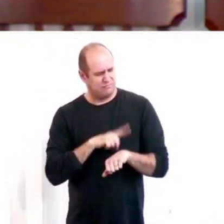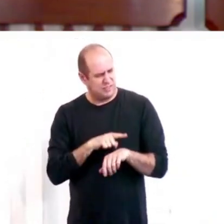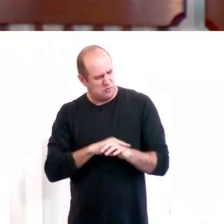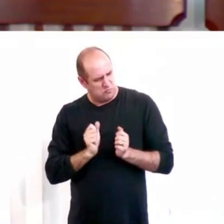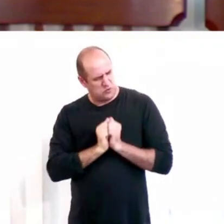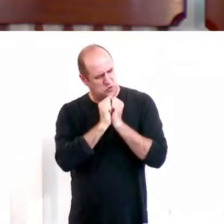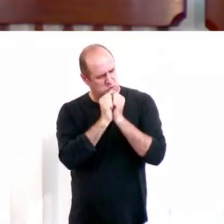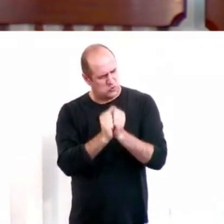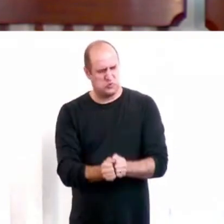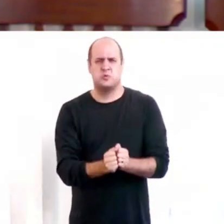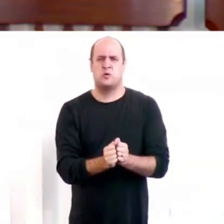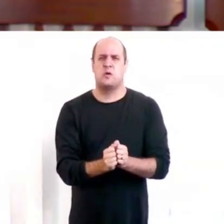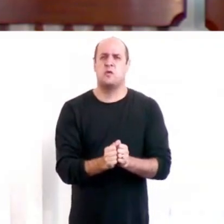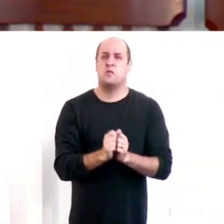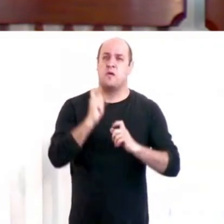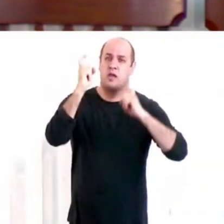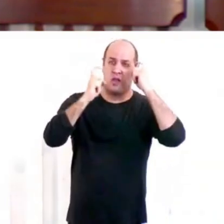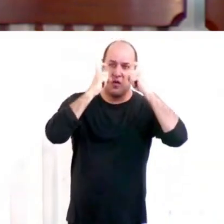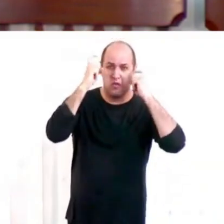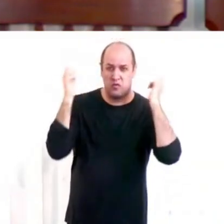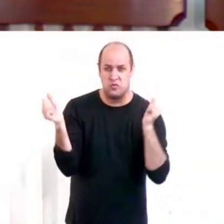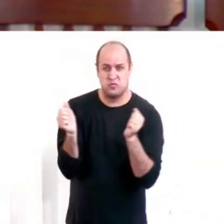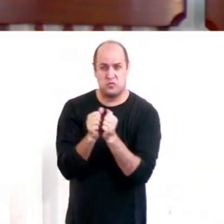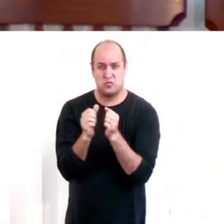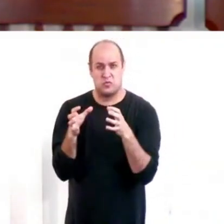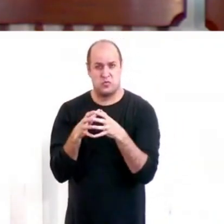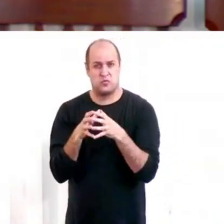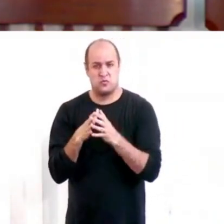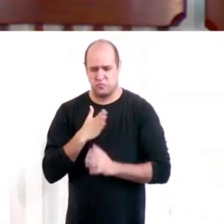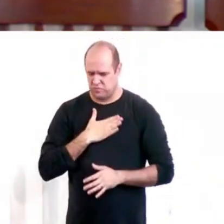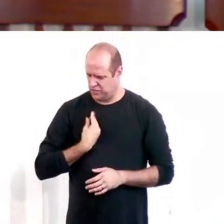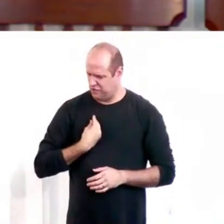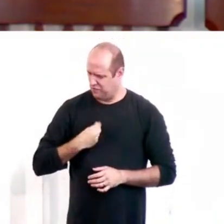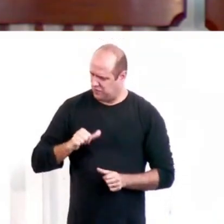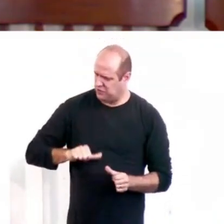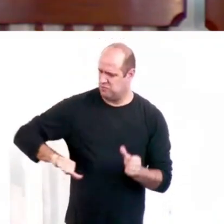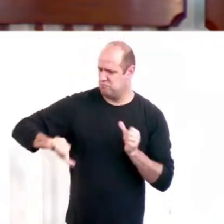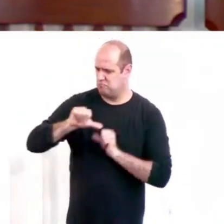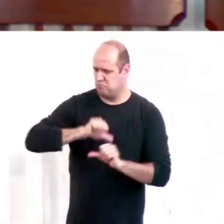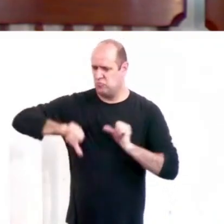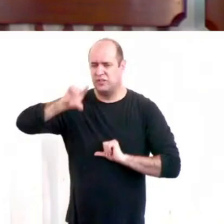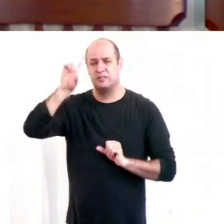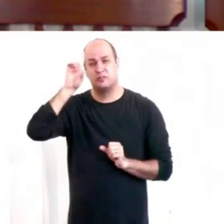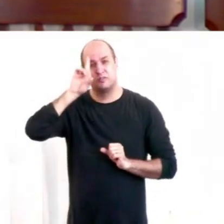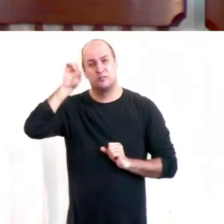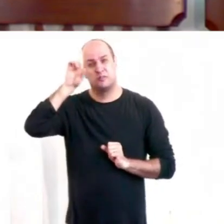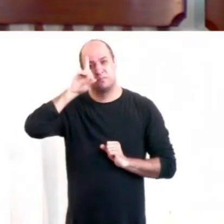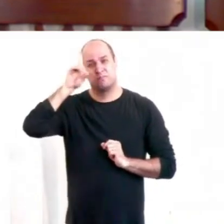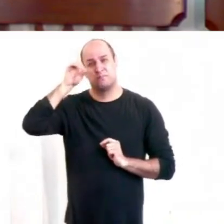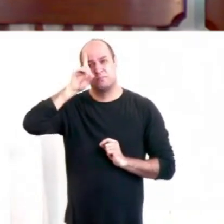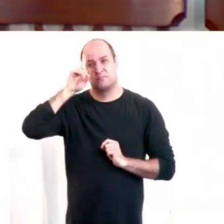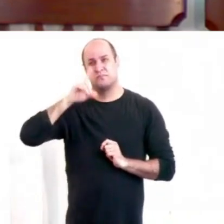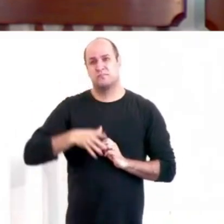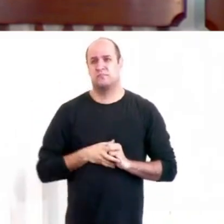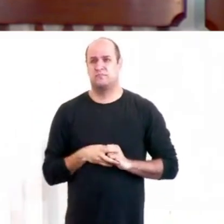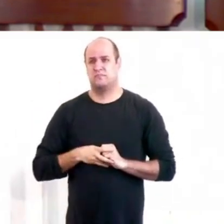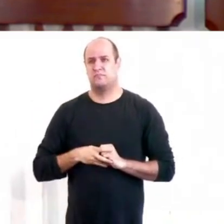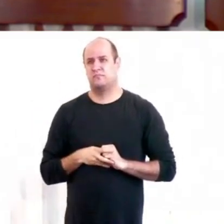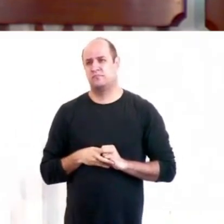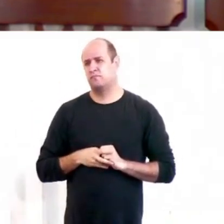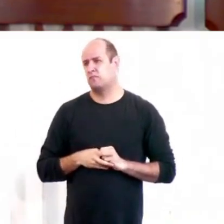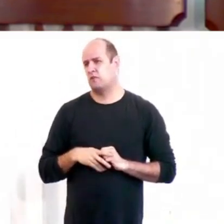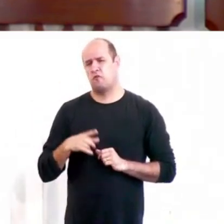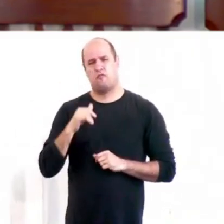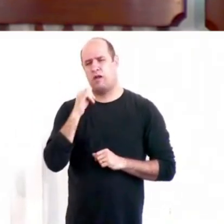para você reunir esse grupo. Minha vida está sendo transformada, dia após dia. Ela não fala mais em